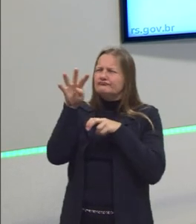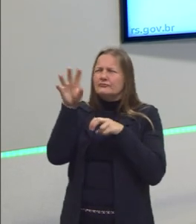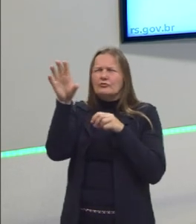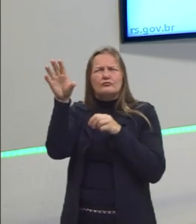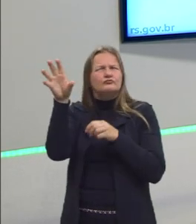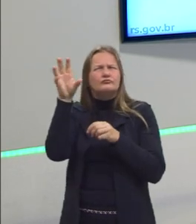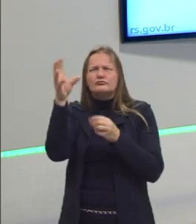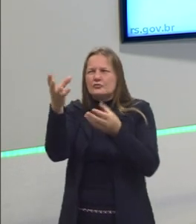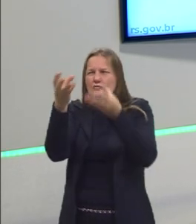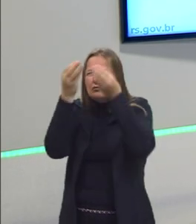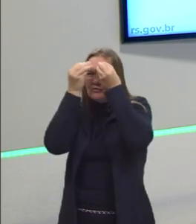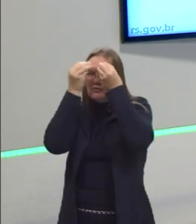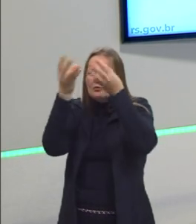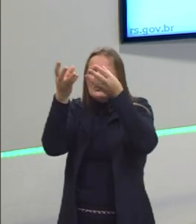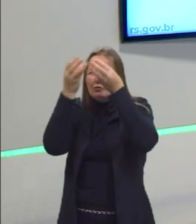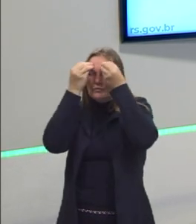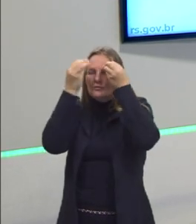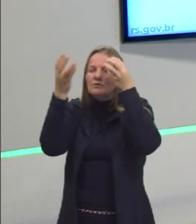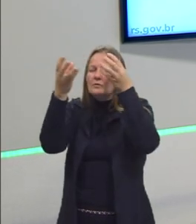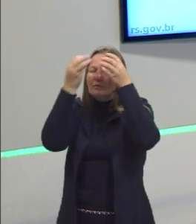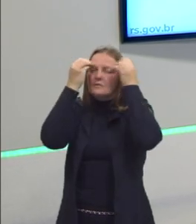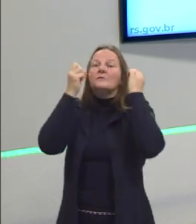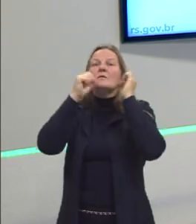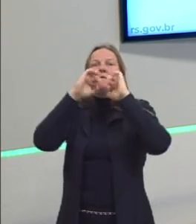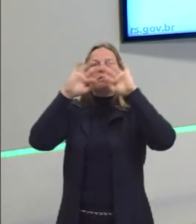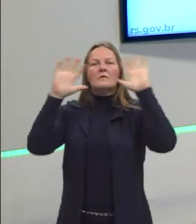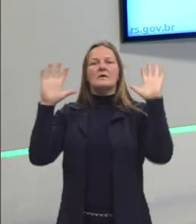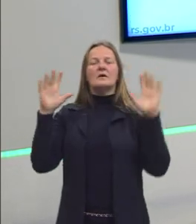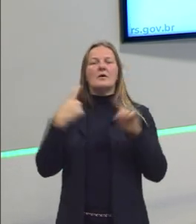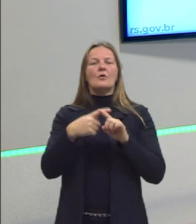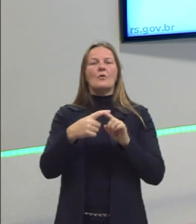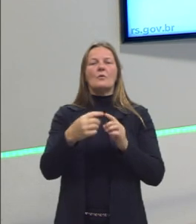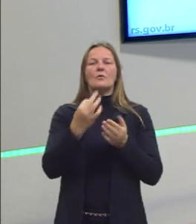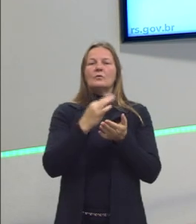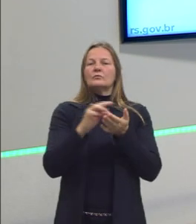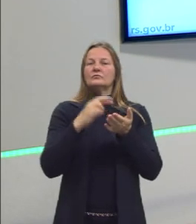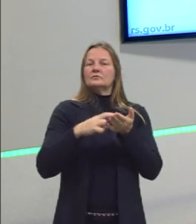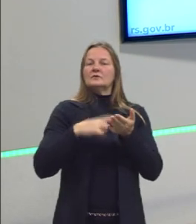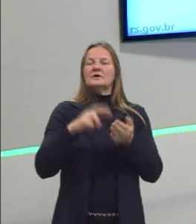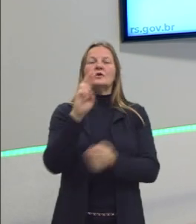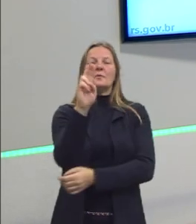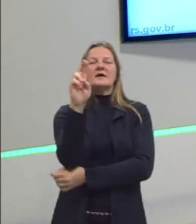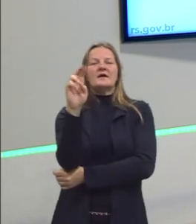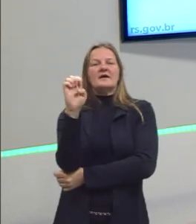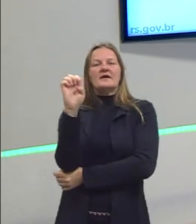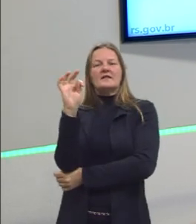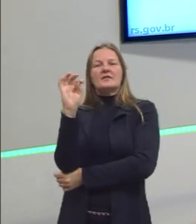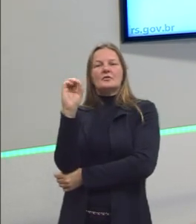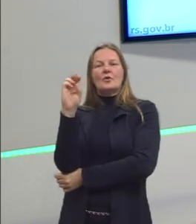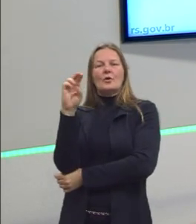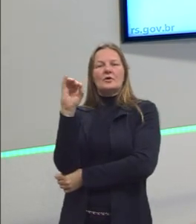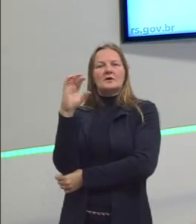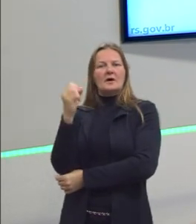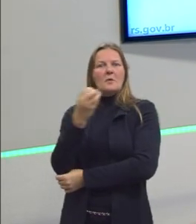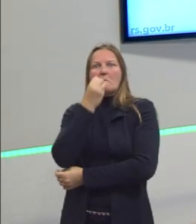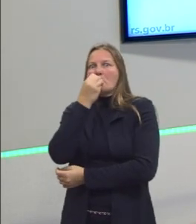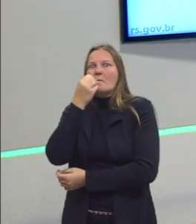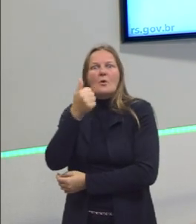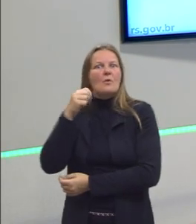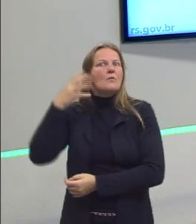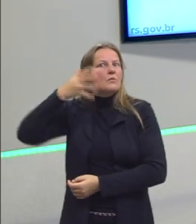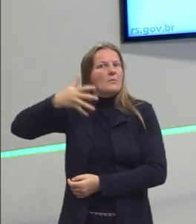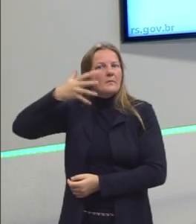entender a como Santo Ambrósio a trabalhava com a questão da retórica e escutando o Santo Ambrósio